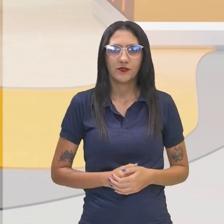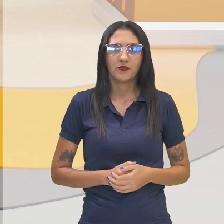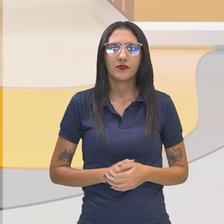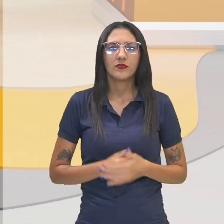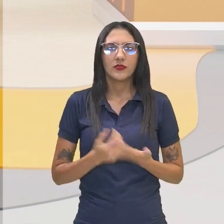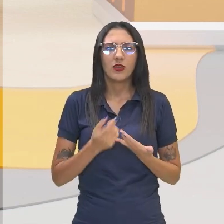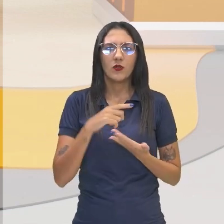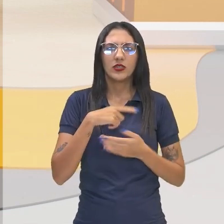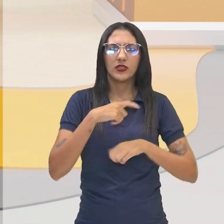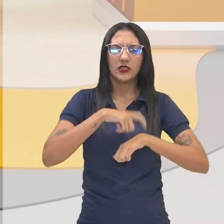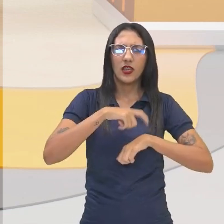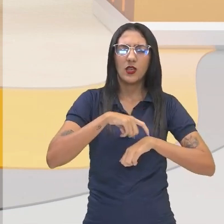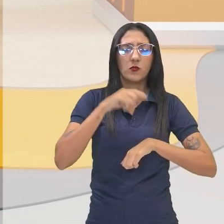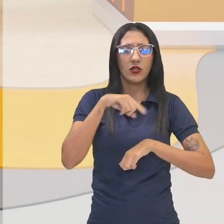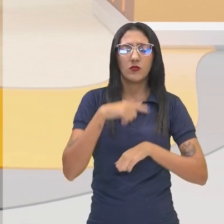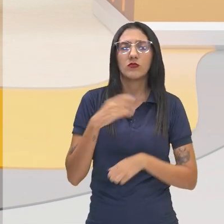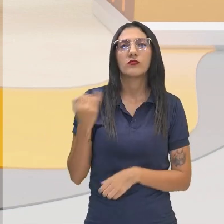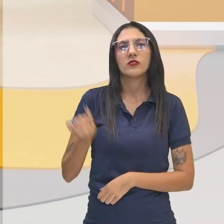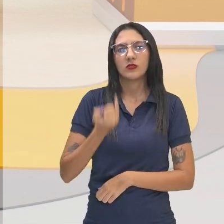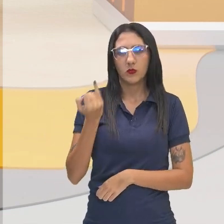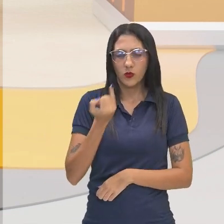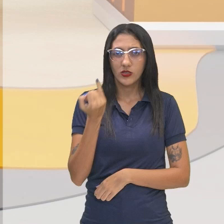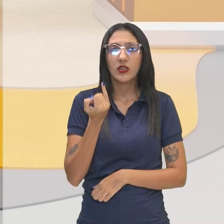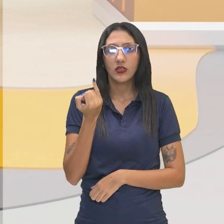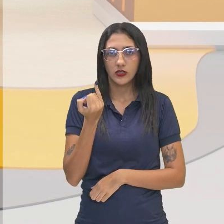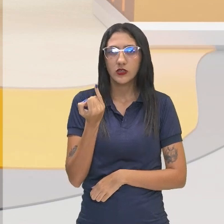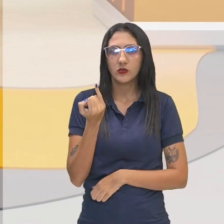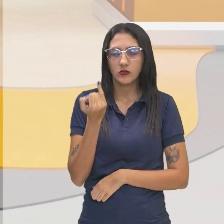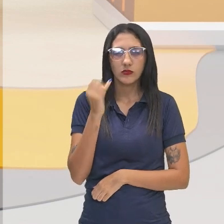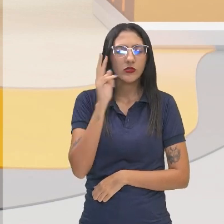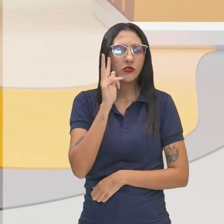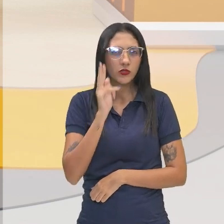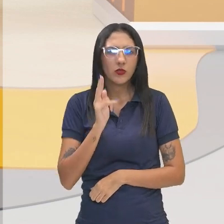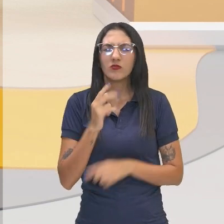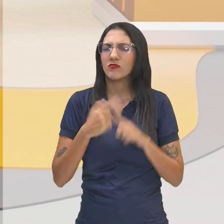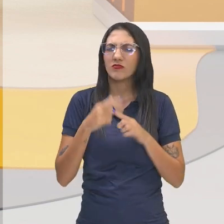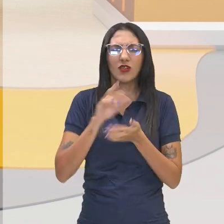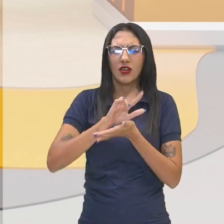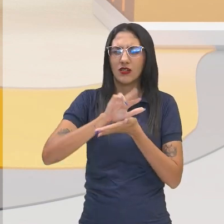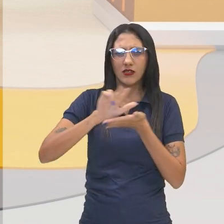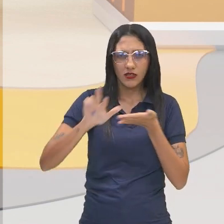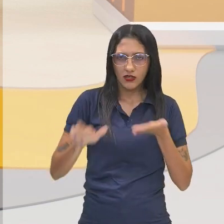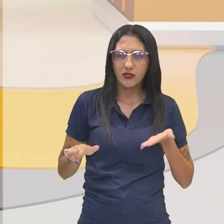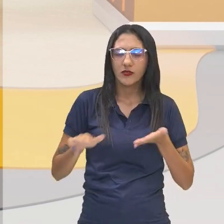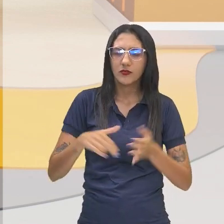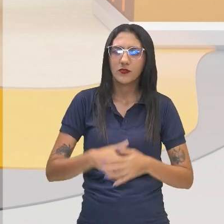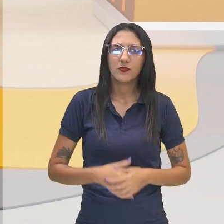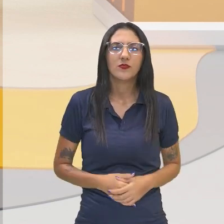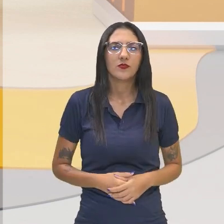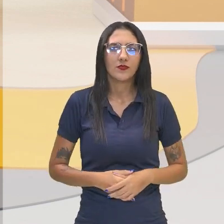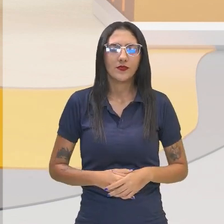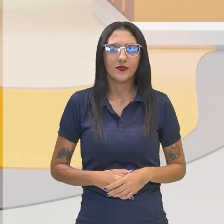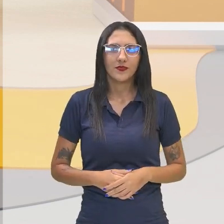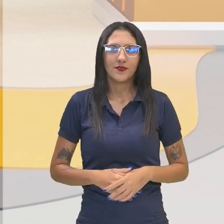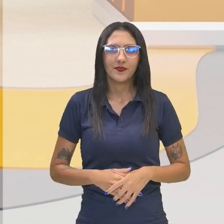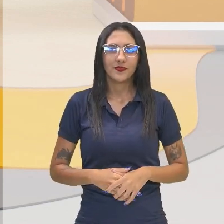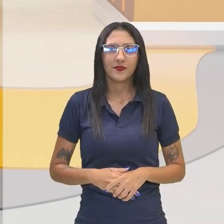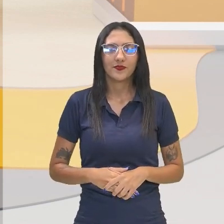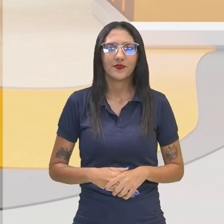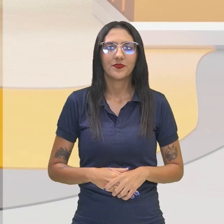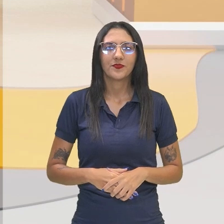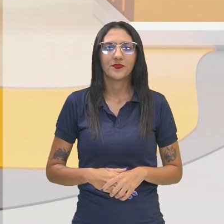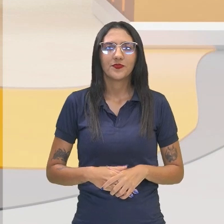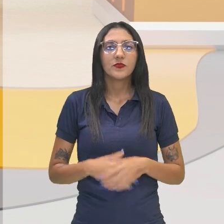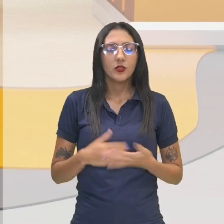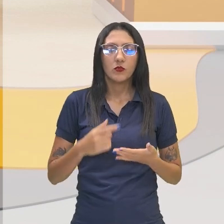é fundamental para a história, por várias razões. São